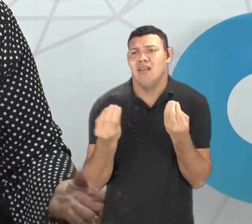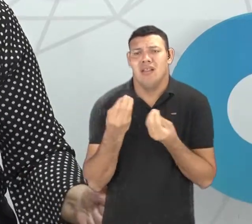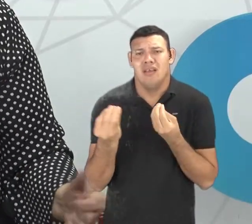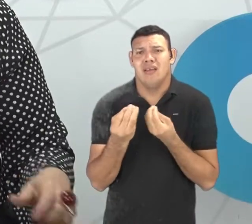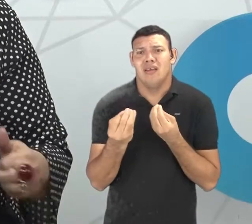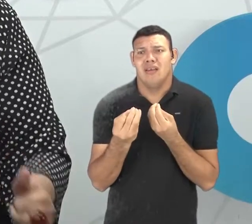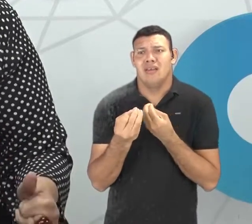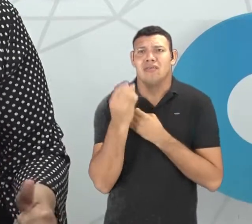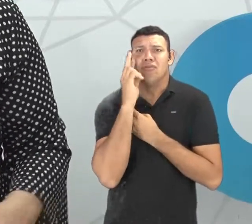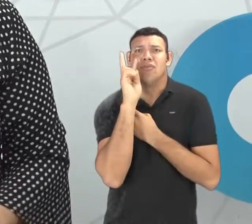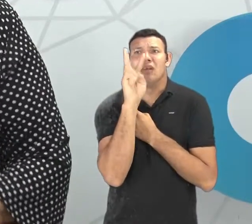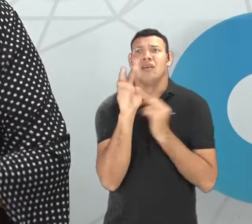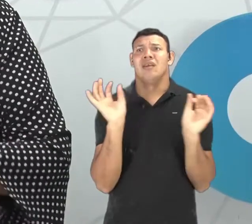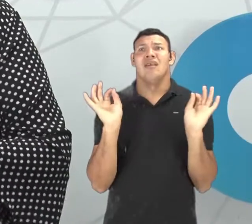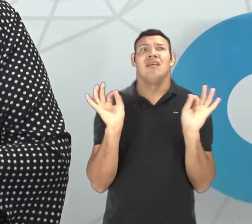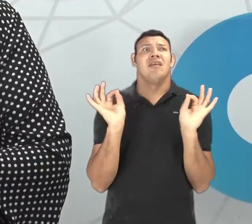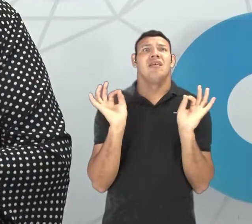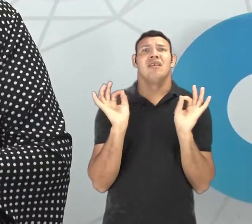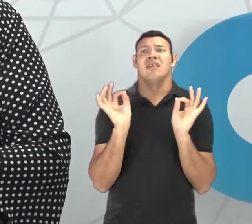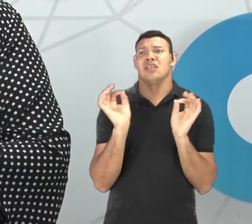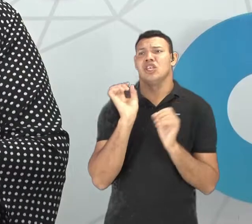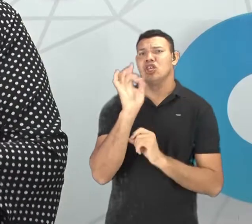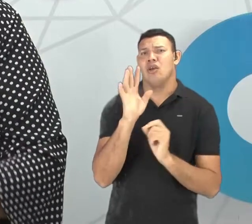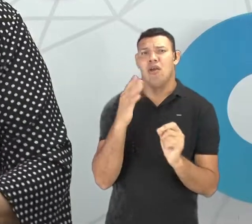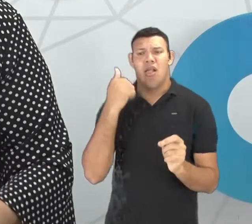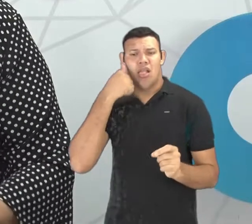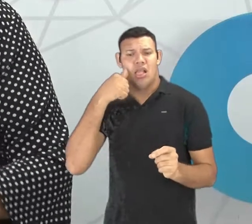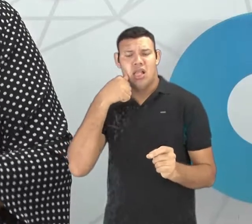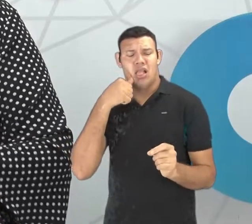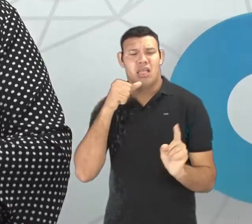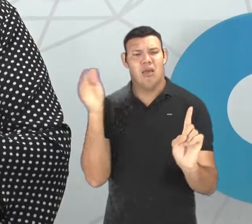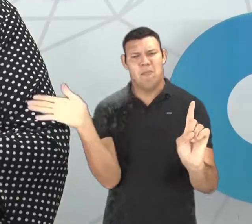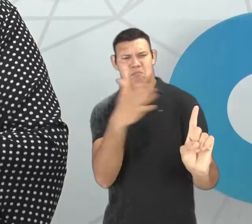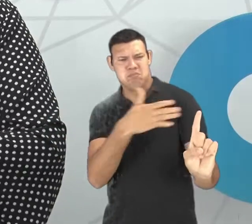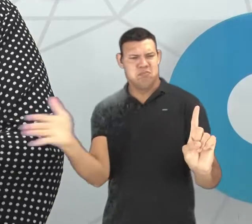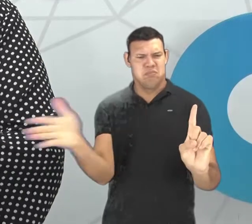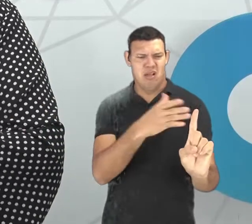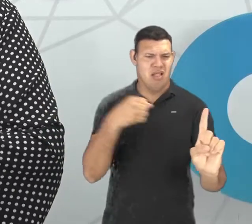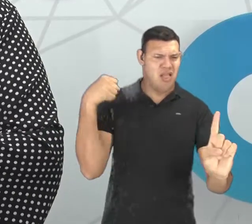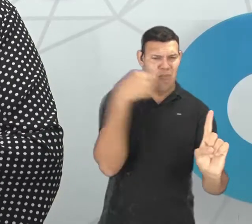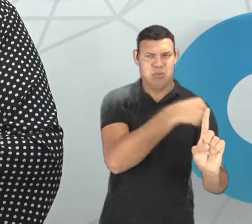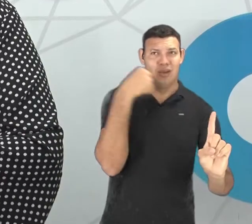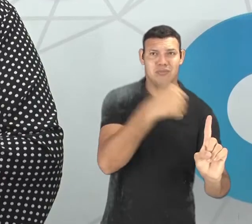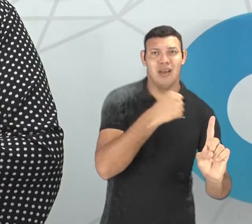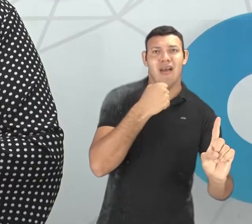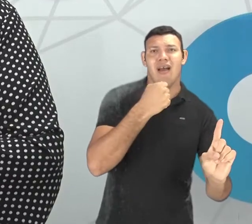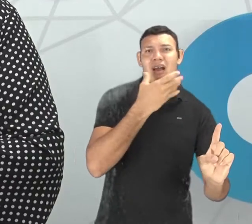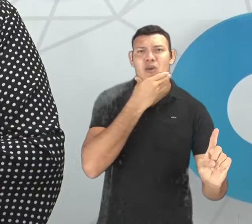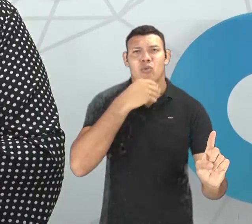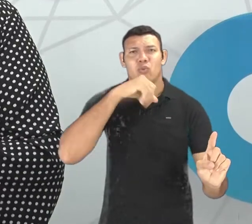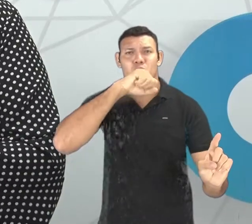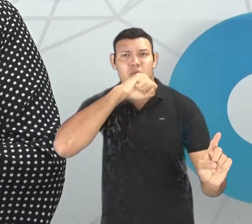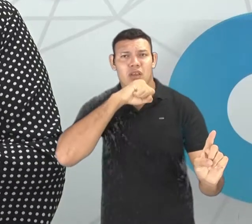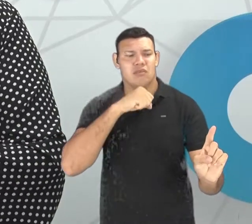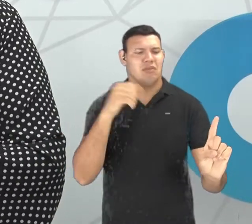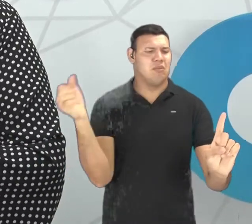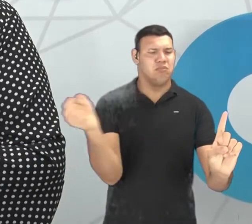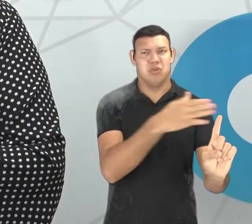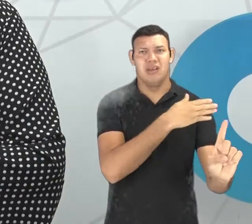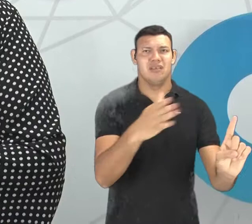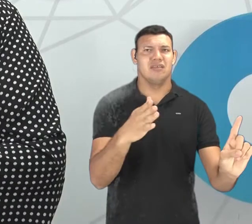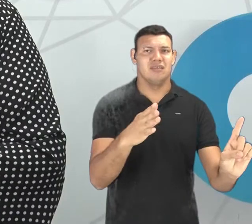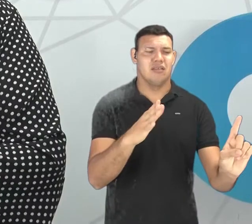pai bate na sua mãe, quando seu pai as maltrata, levando inclusive essas